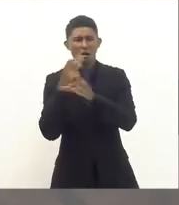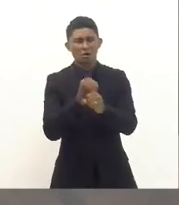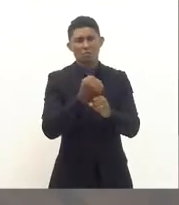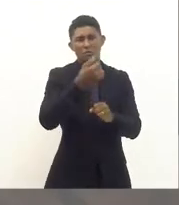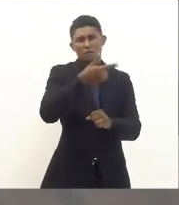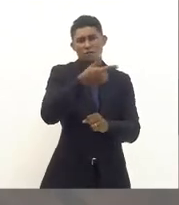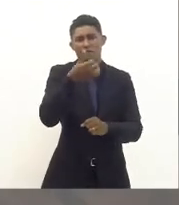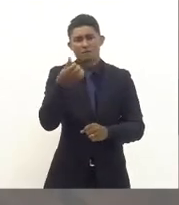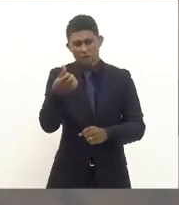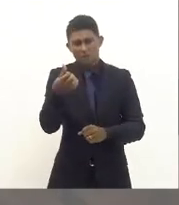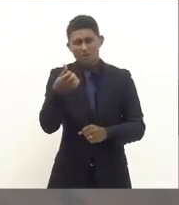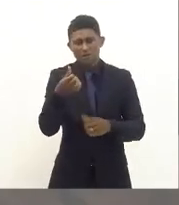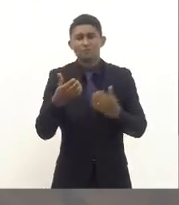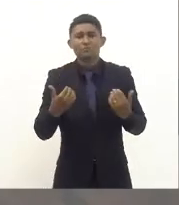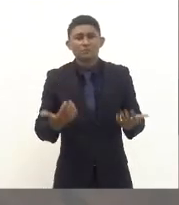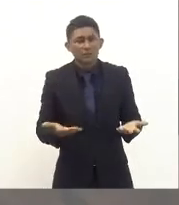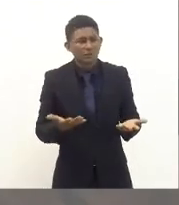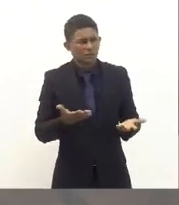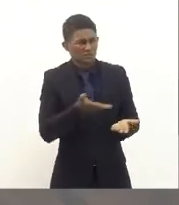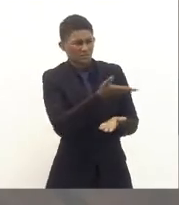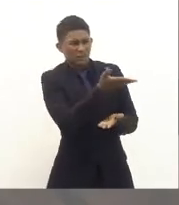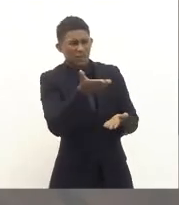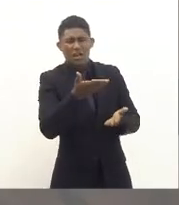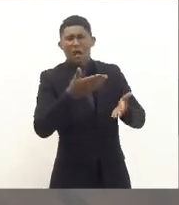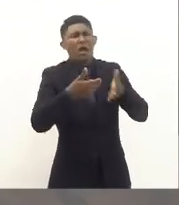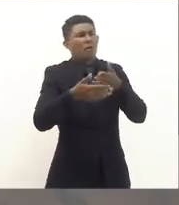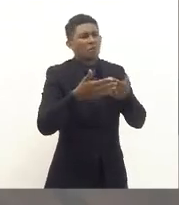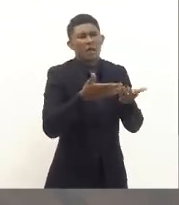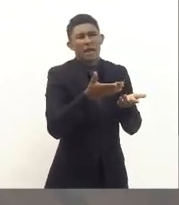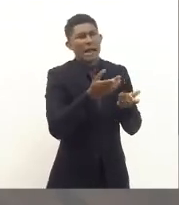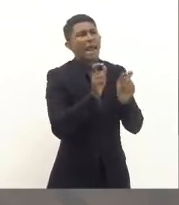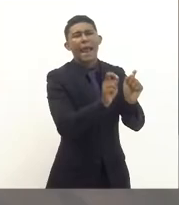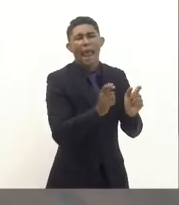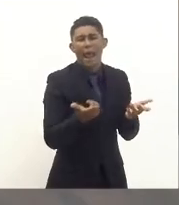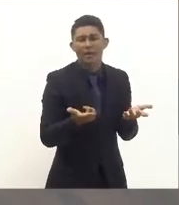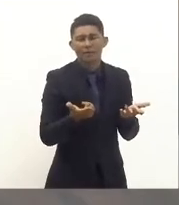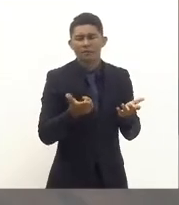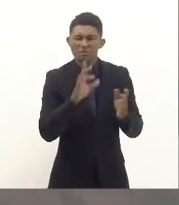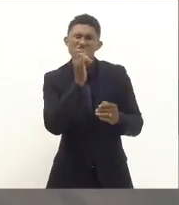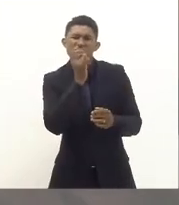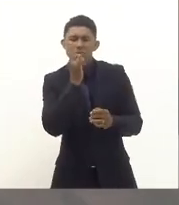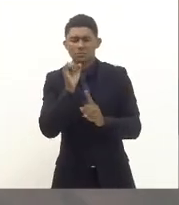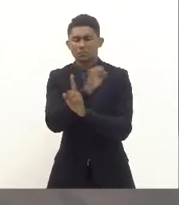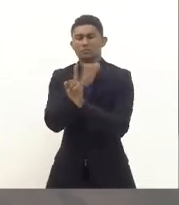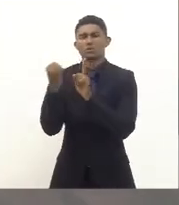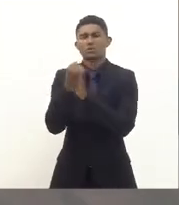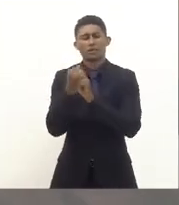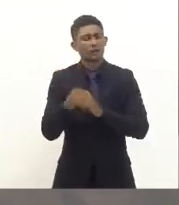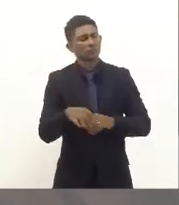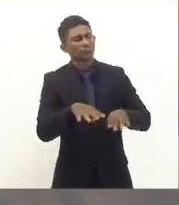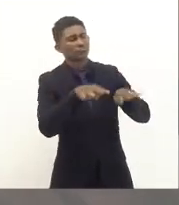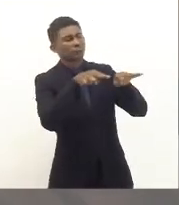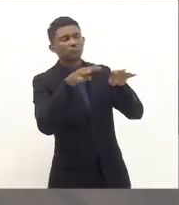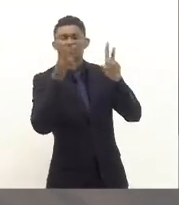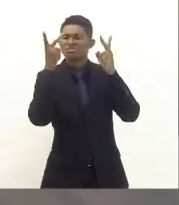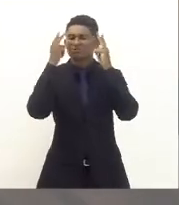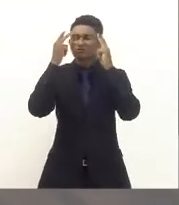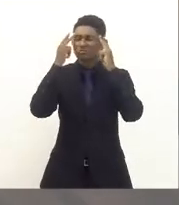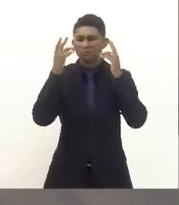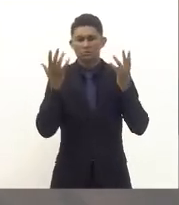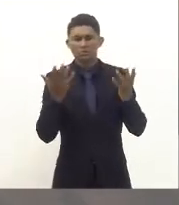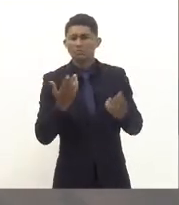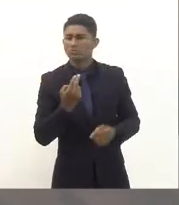Independente de quem sejam não pode ser naturalizada pela sociedade do Estado do Rio de Janeiro pela